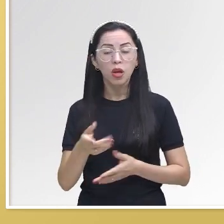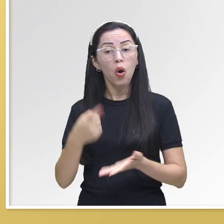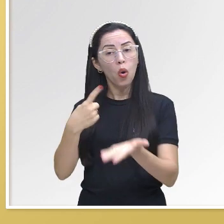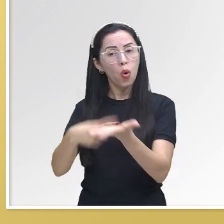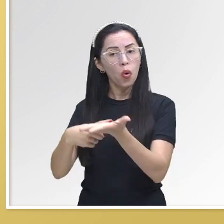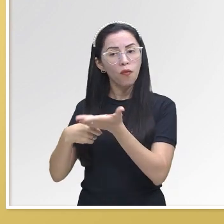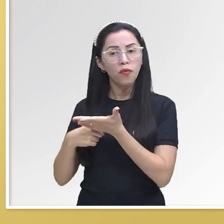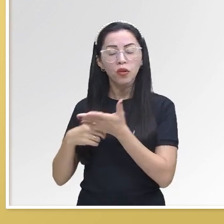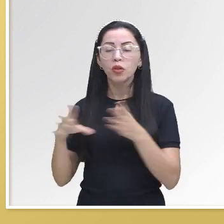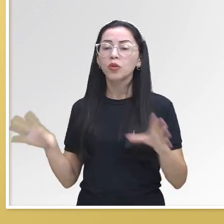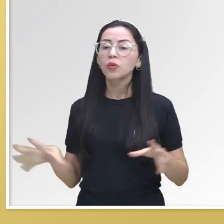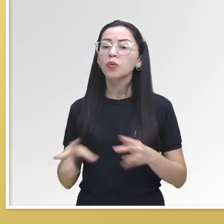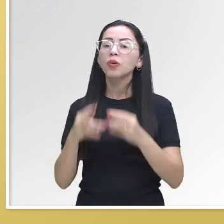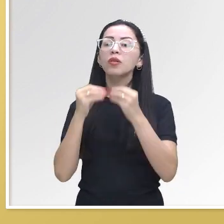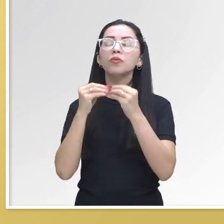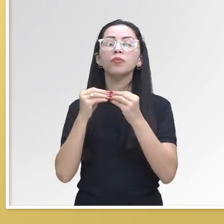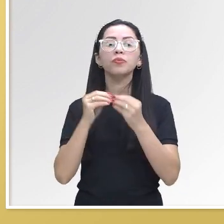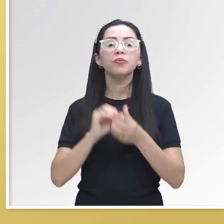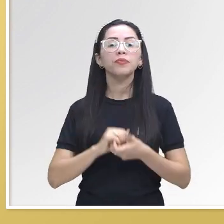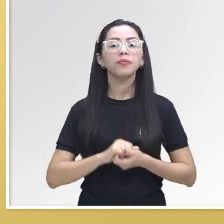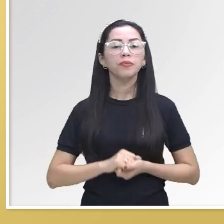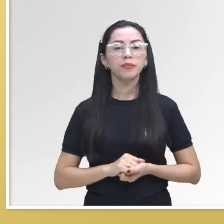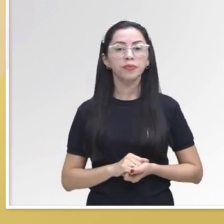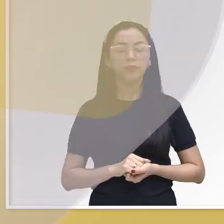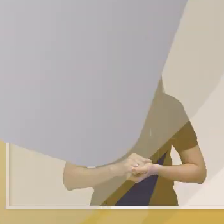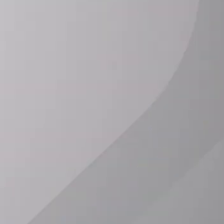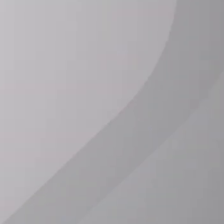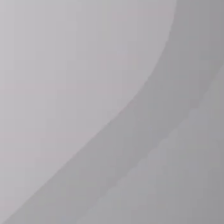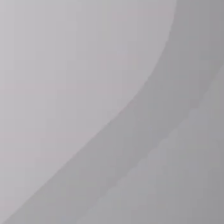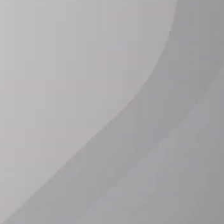para o resumo do nosso conteúdo.